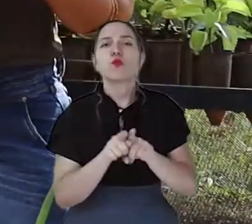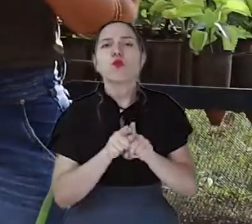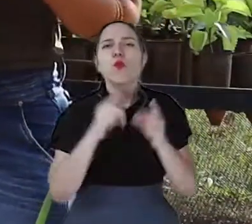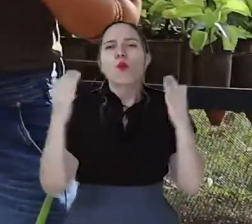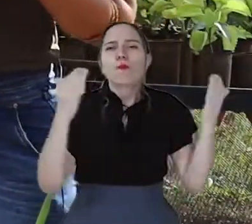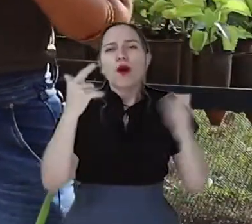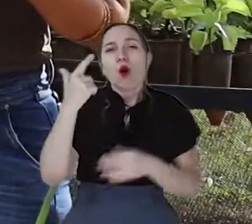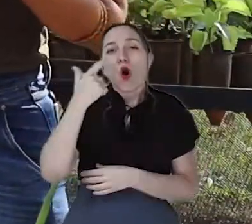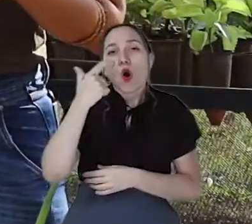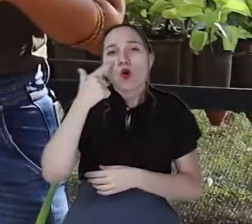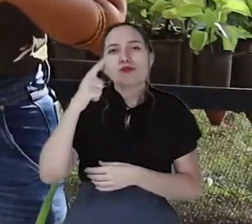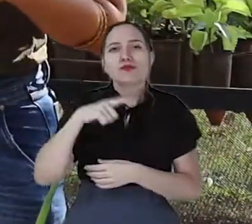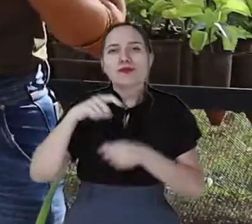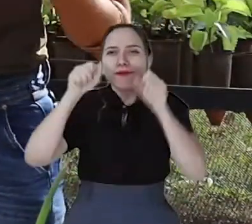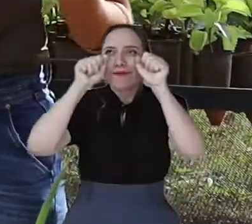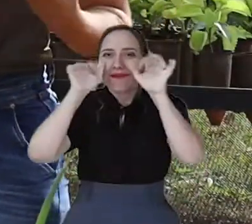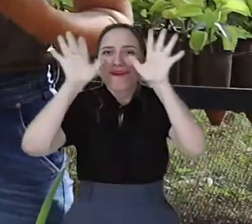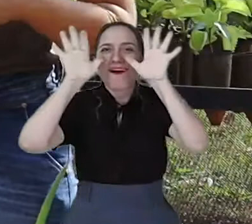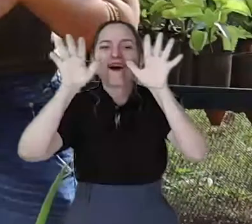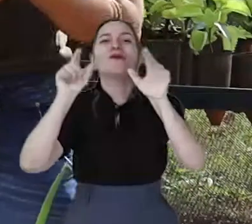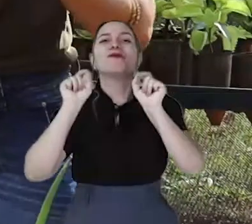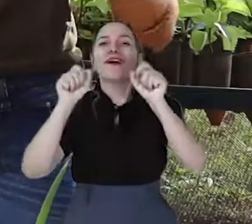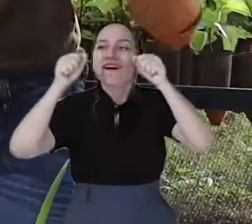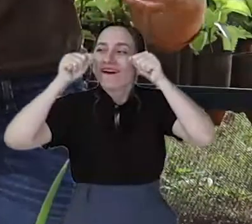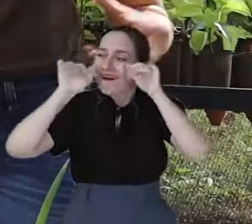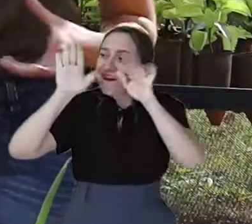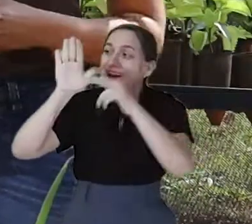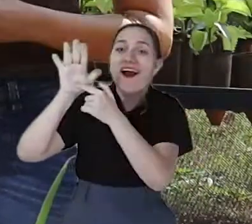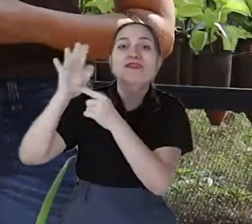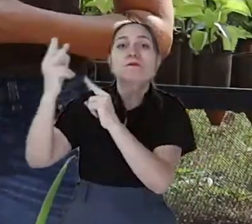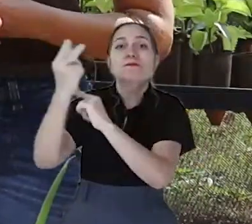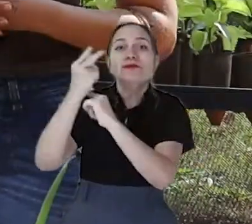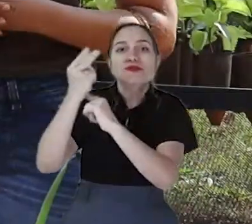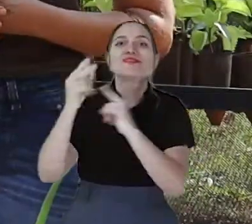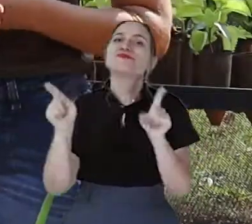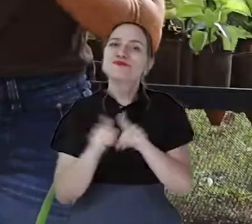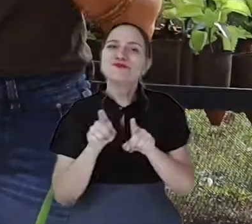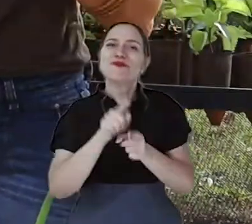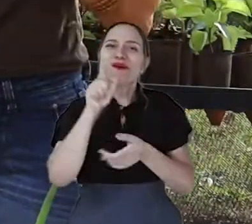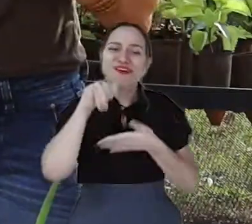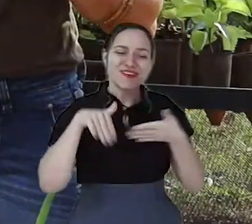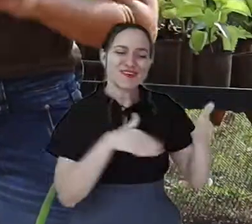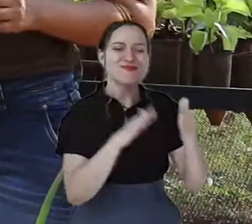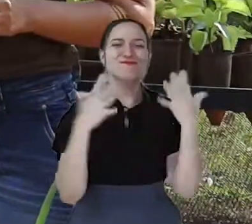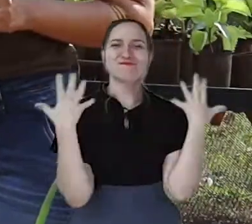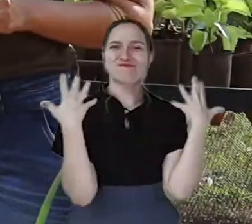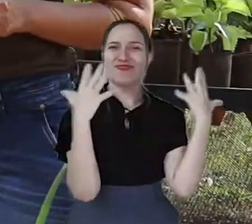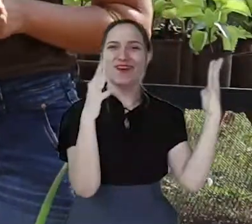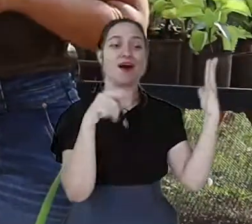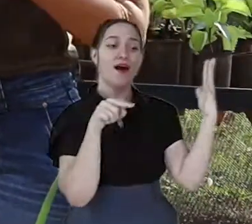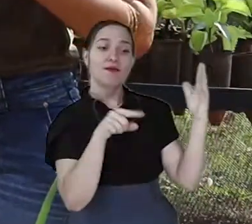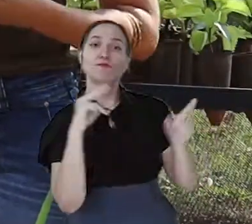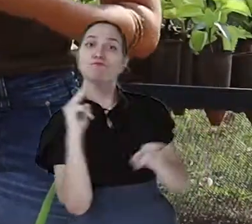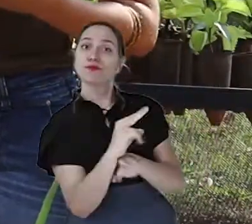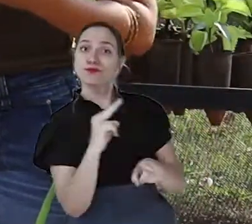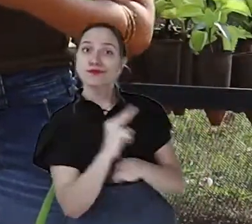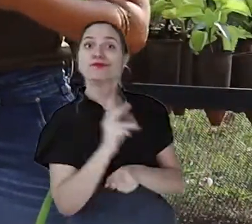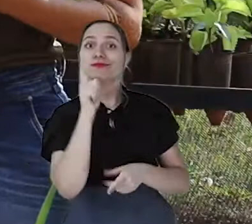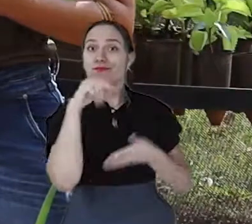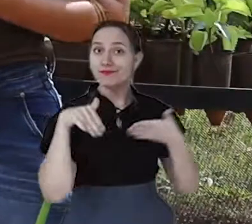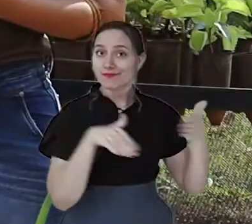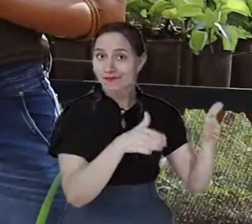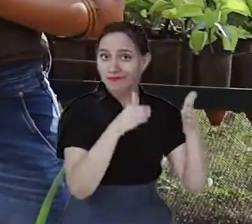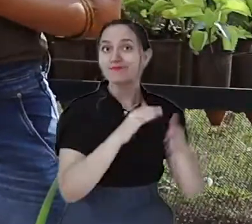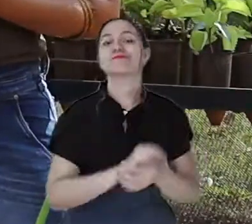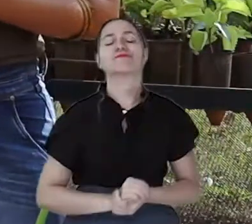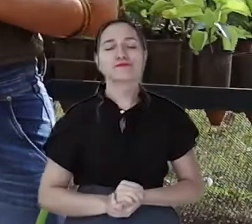bem todas essas árvores que ficam aí em volta dos rios, tá? Fica a dica para você, temos mais para